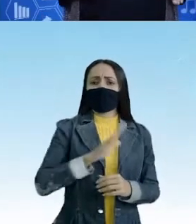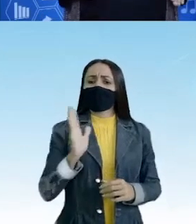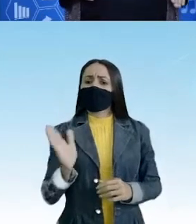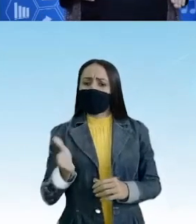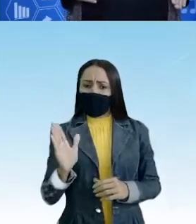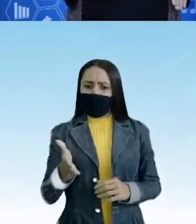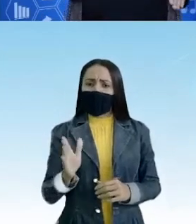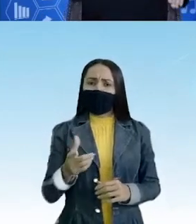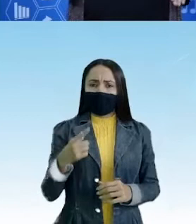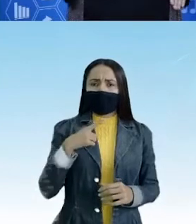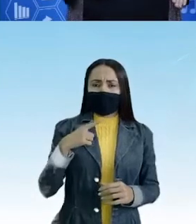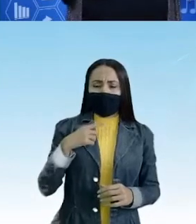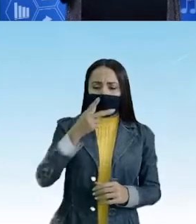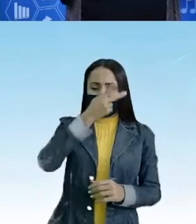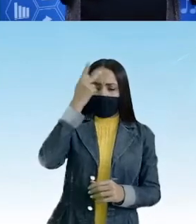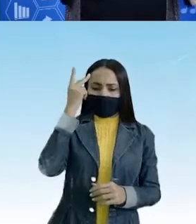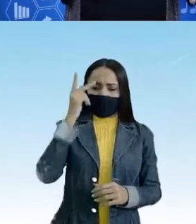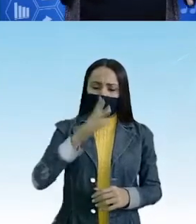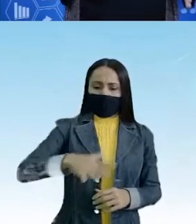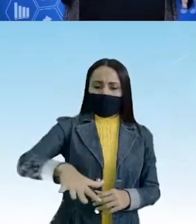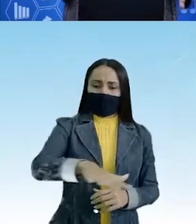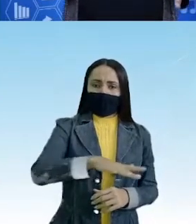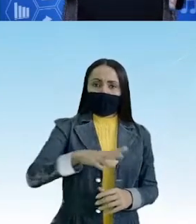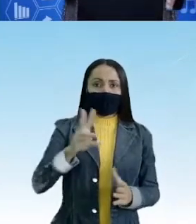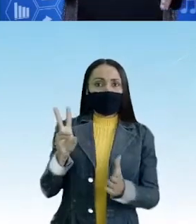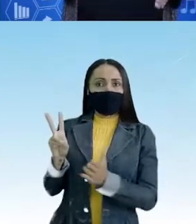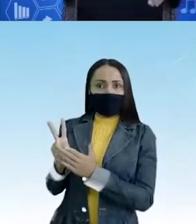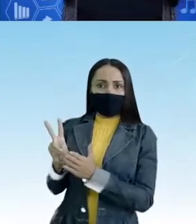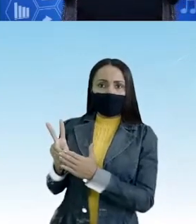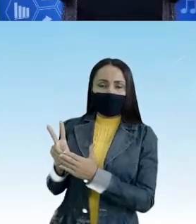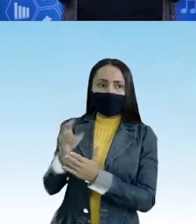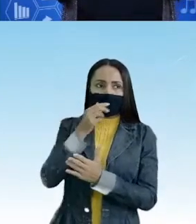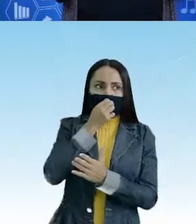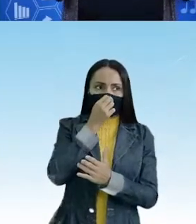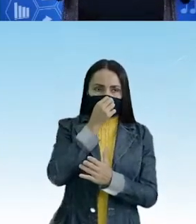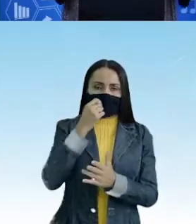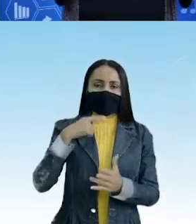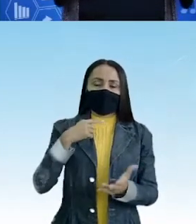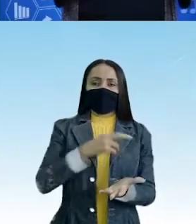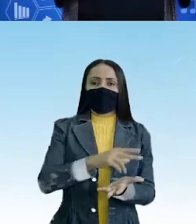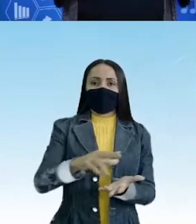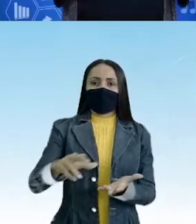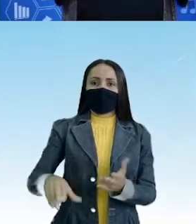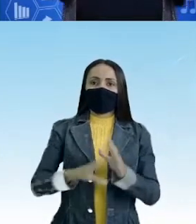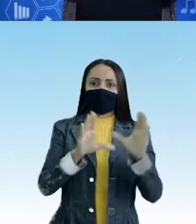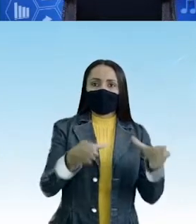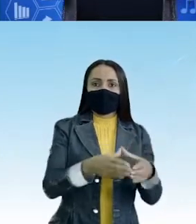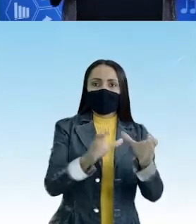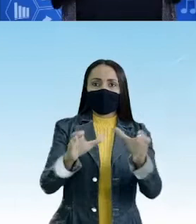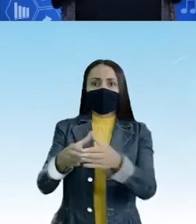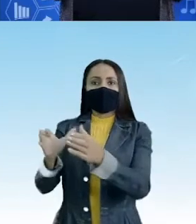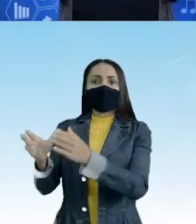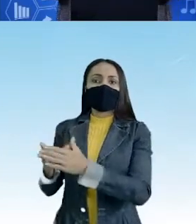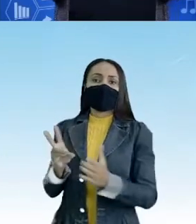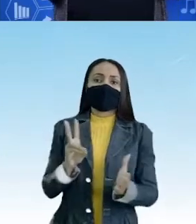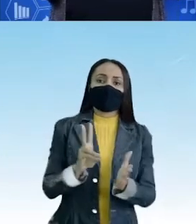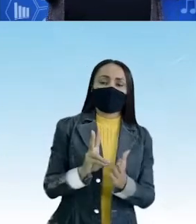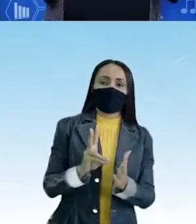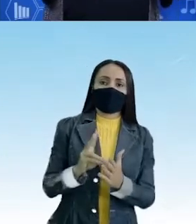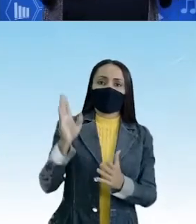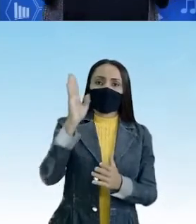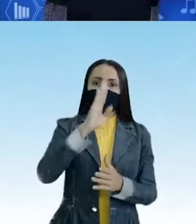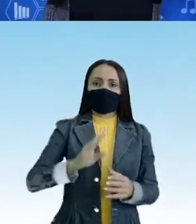povos nativos, nesse caso, os índios. Existem diversos grupos indígenas no país. Entre os principais estão